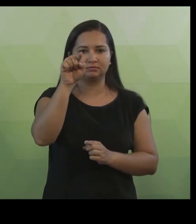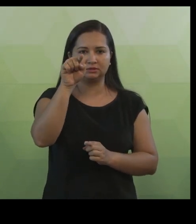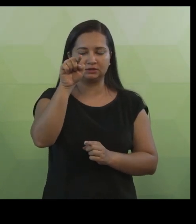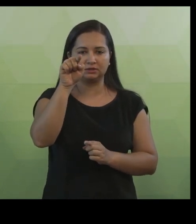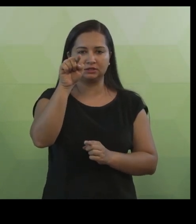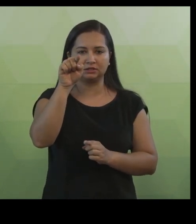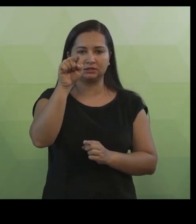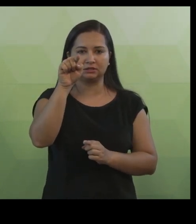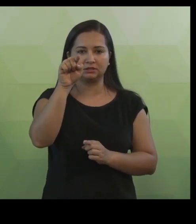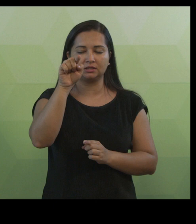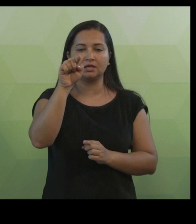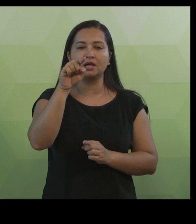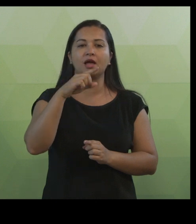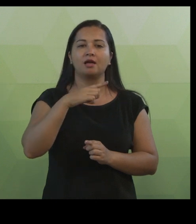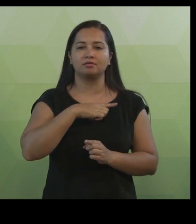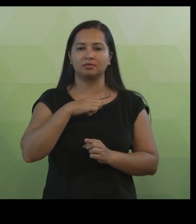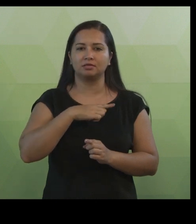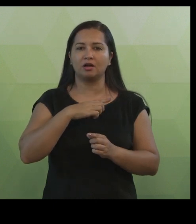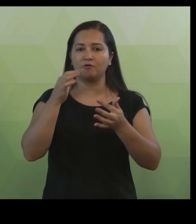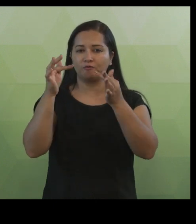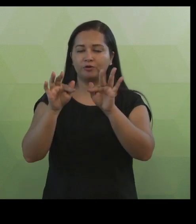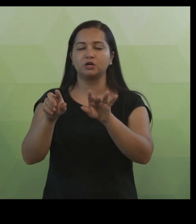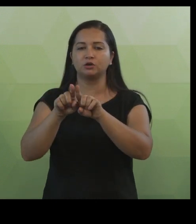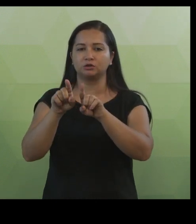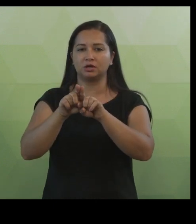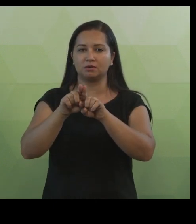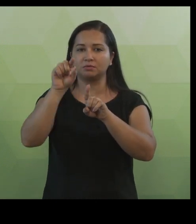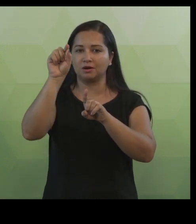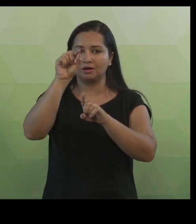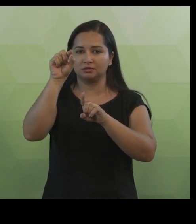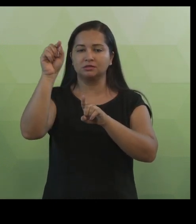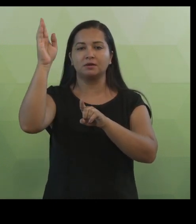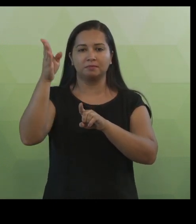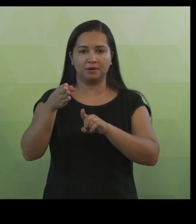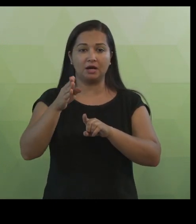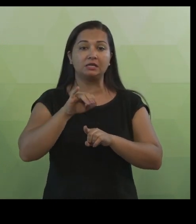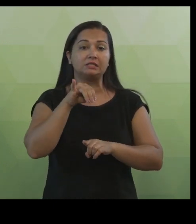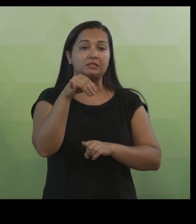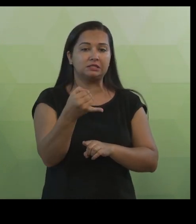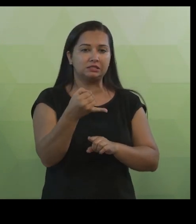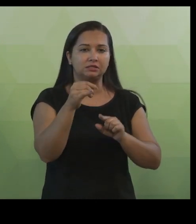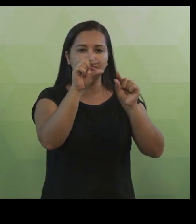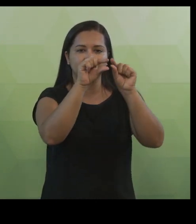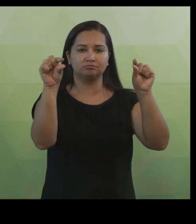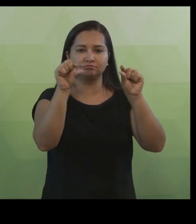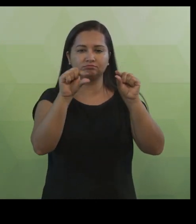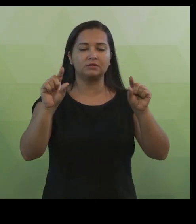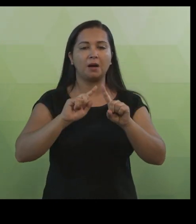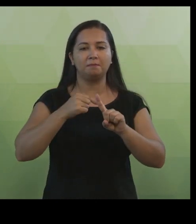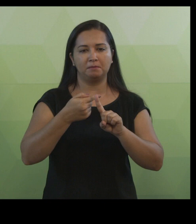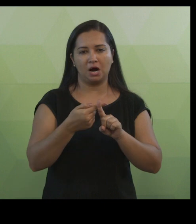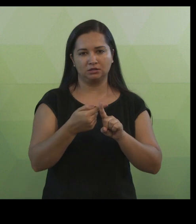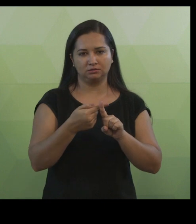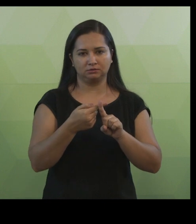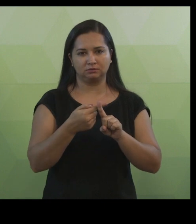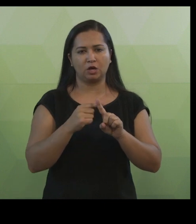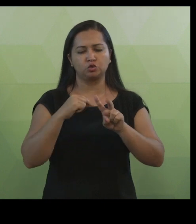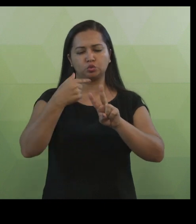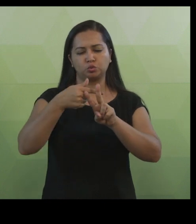// quando a gente vai comentar somente uma linha, e